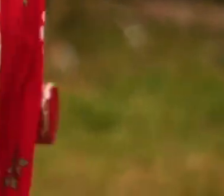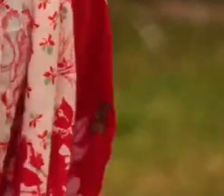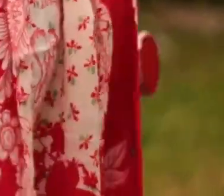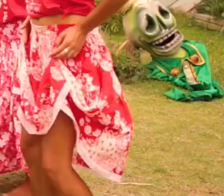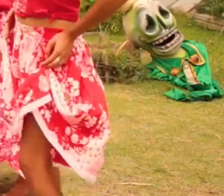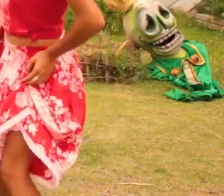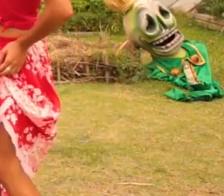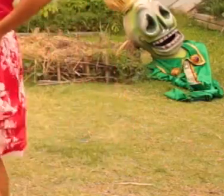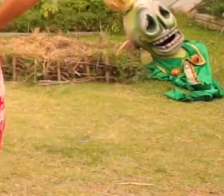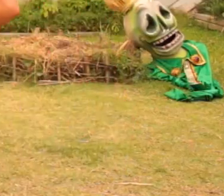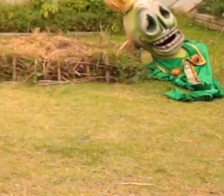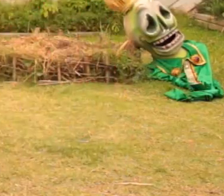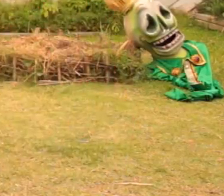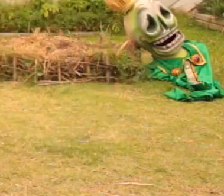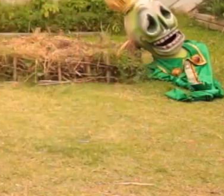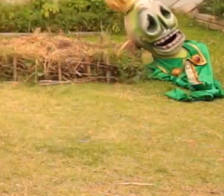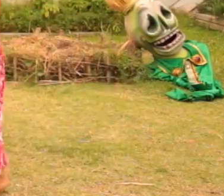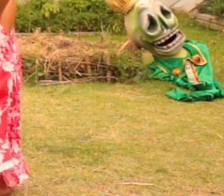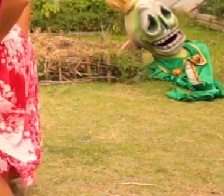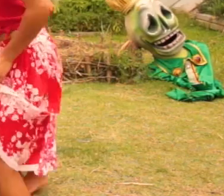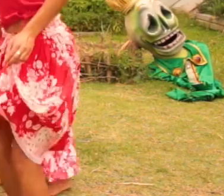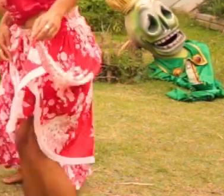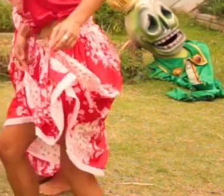oi, carreiro que é batizado.